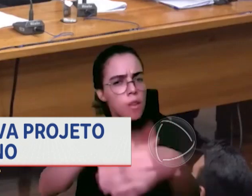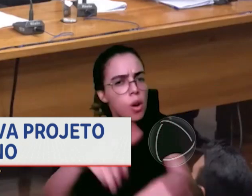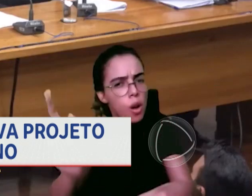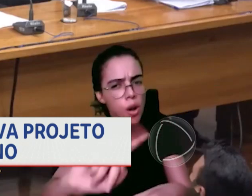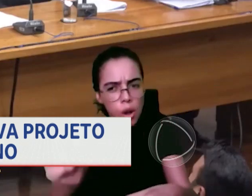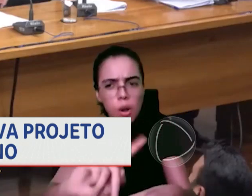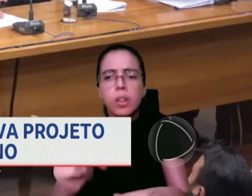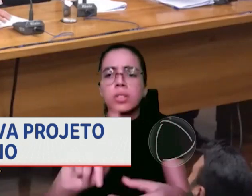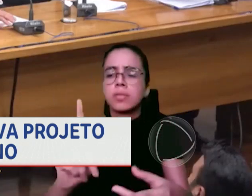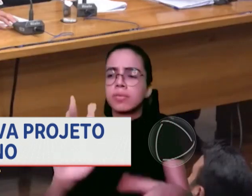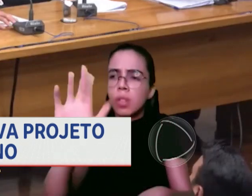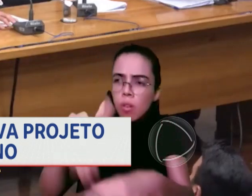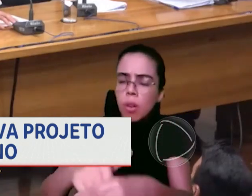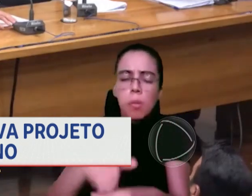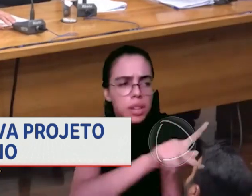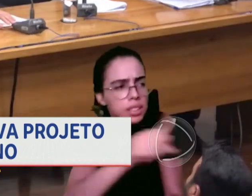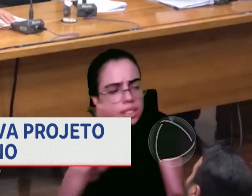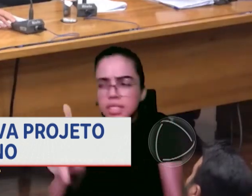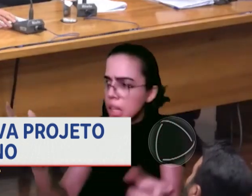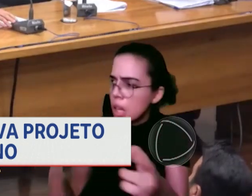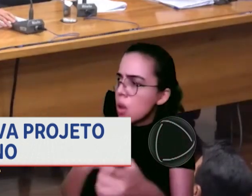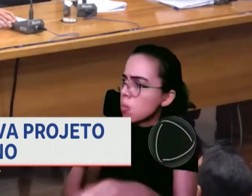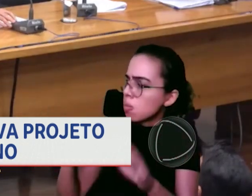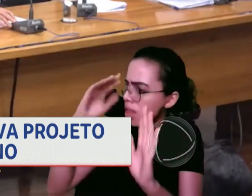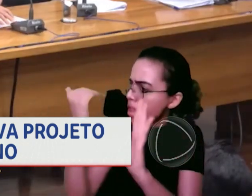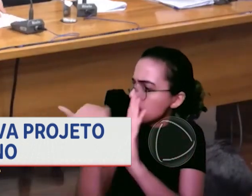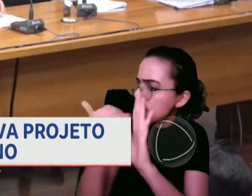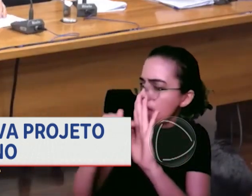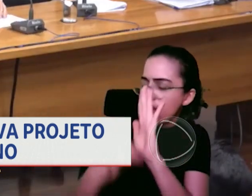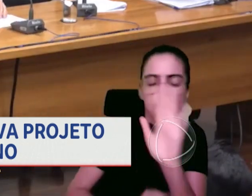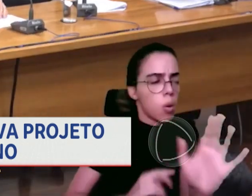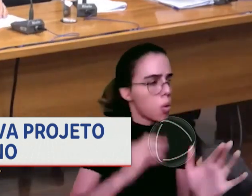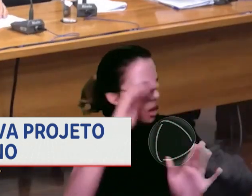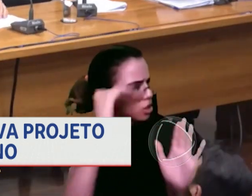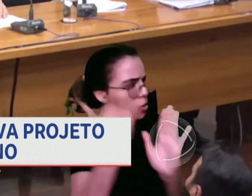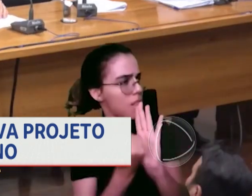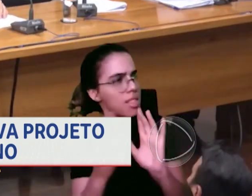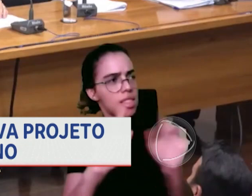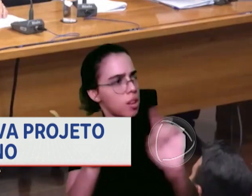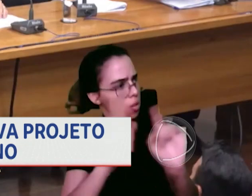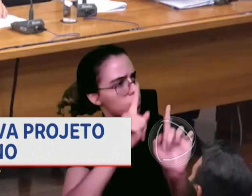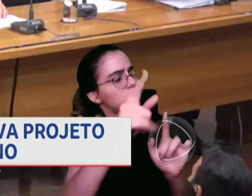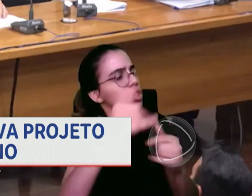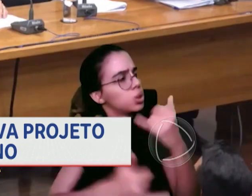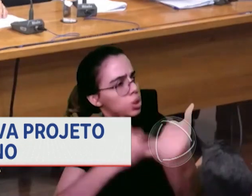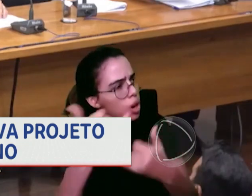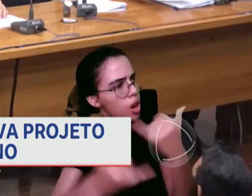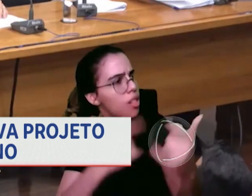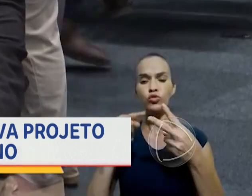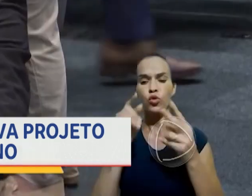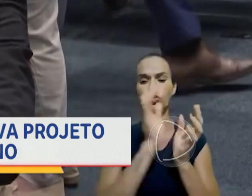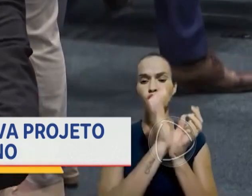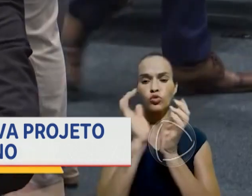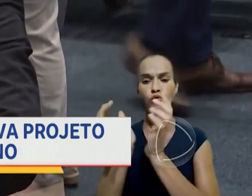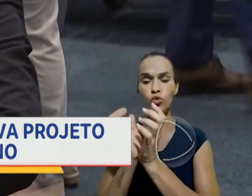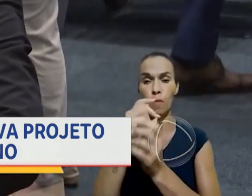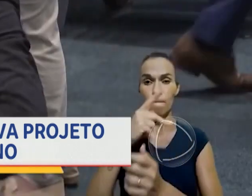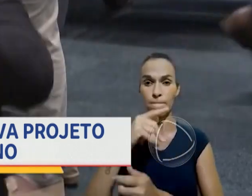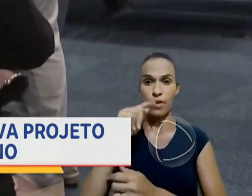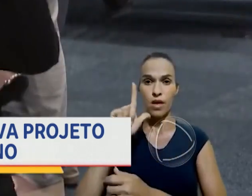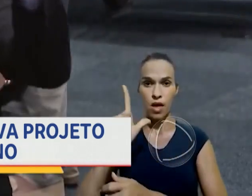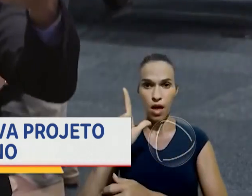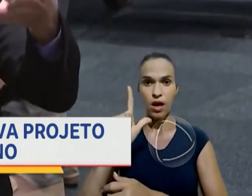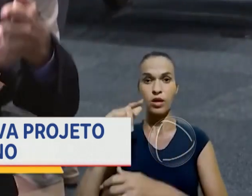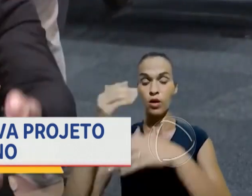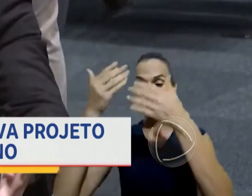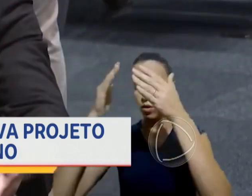de ordem, presidente. Questão de eu tô ordem. Eu estou seguindo o regimento. Questão... Não, regimento você não, tá presidente. Você está querendo ganhar jogo para poder... É questão do de plenário. Ordem, presidente. O deputado